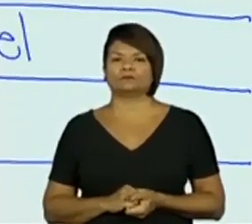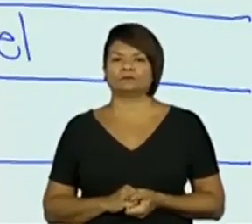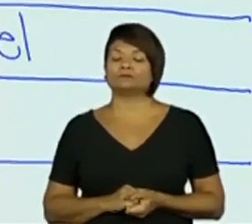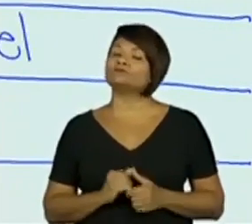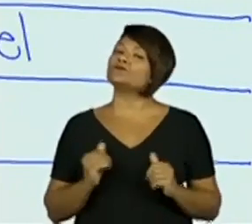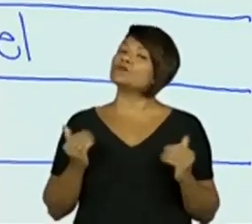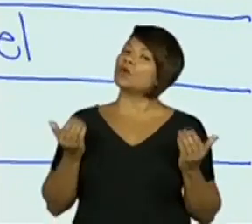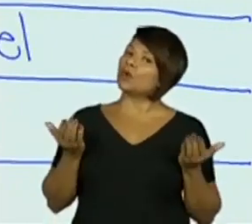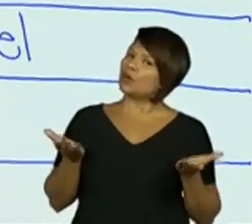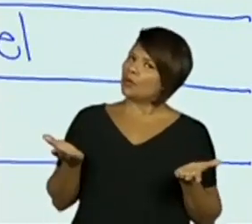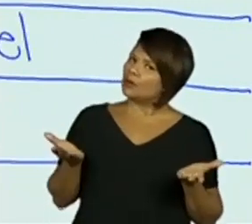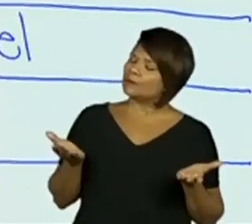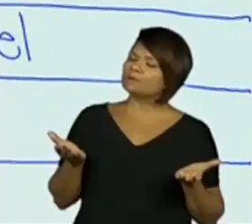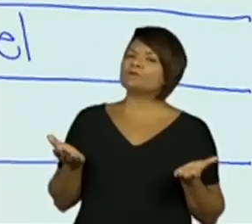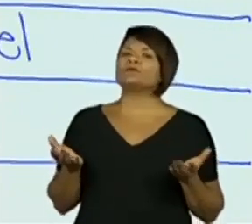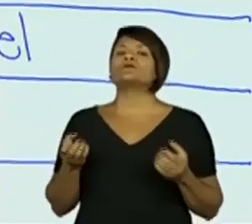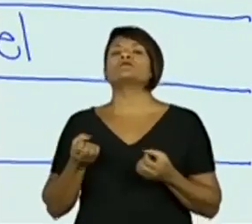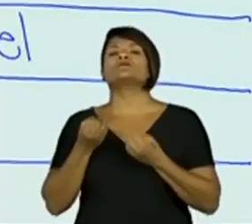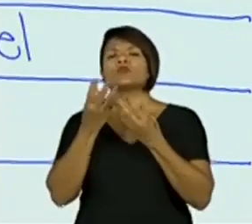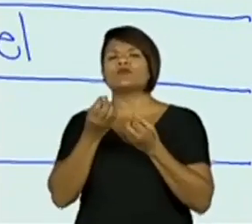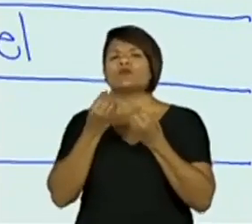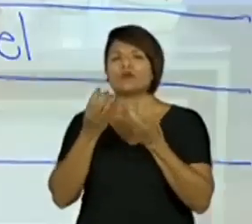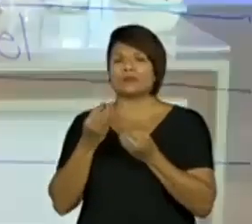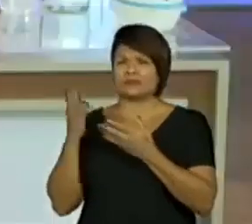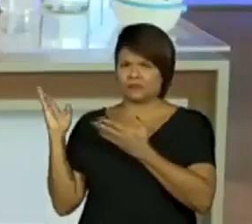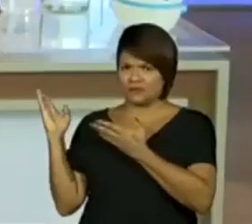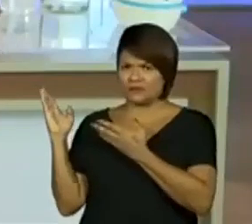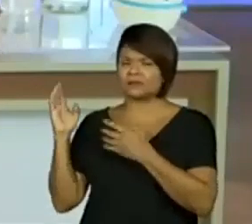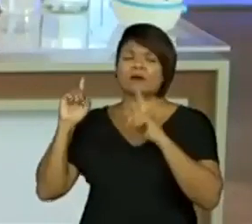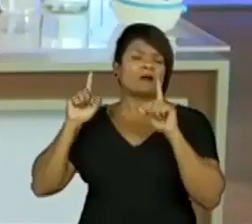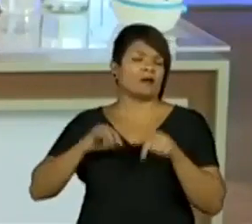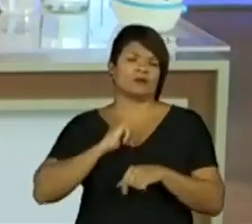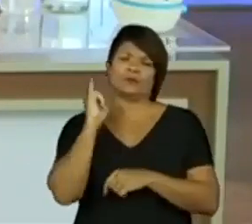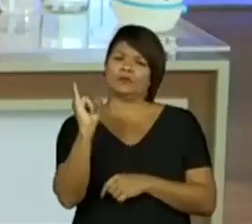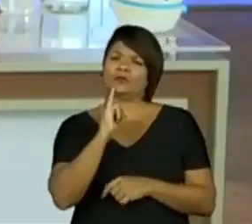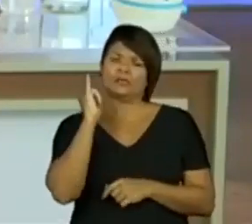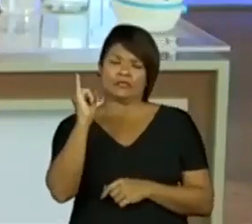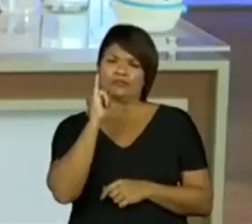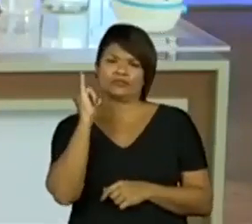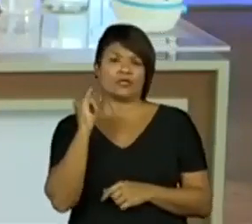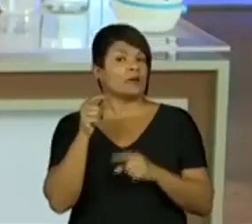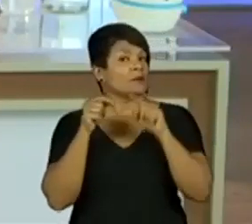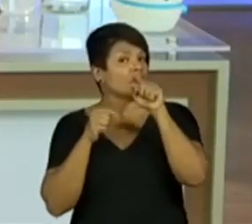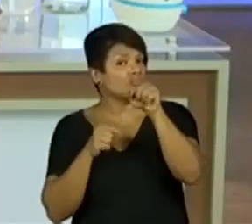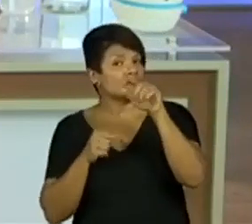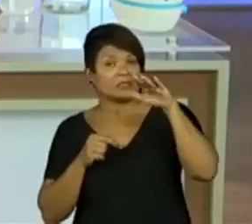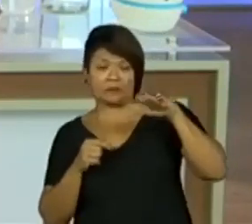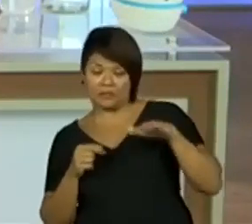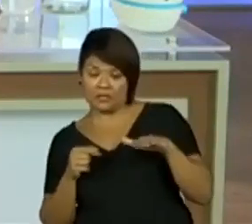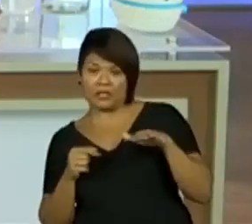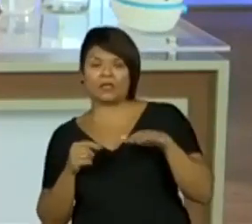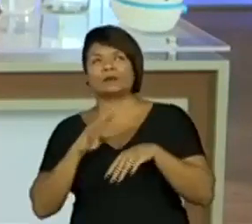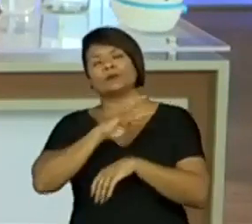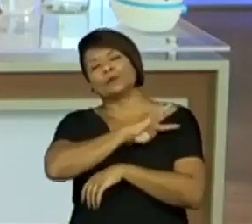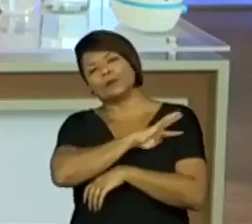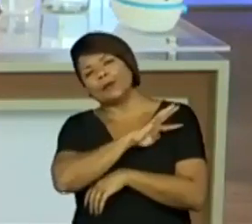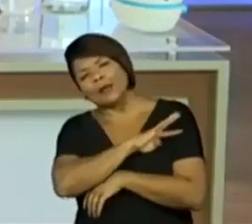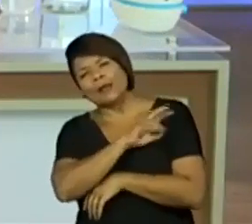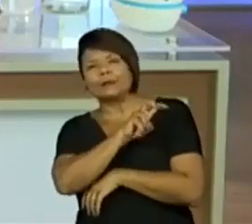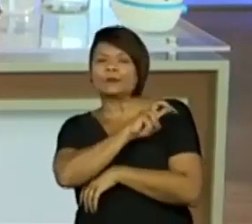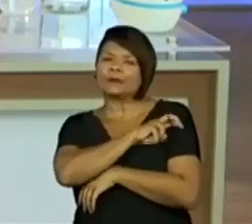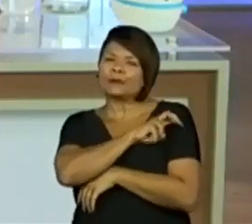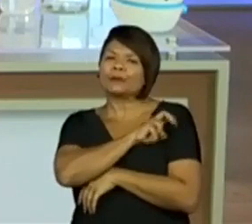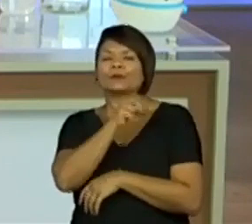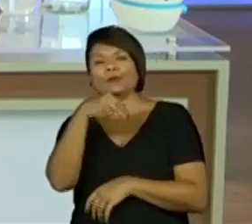Ora, essas informações são muito importantes. Para você que é pequeno, do quarto,